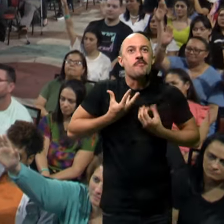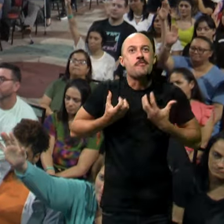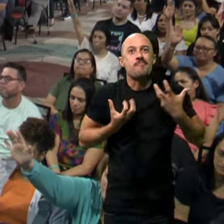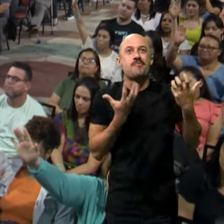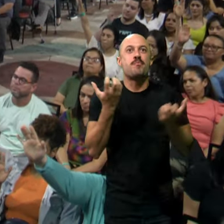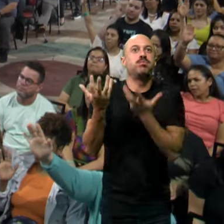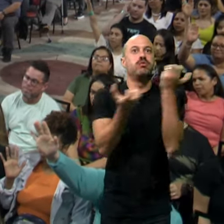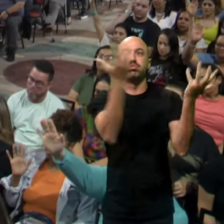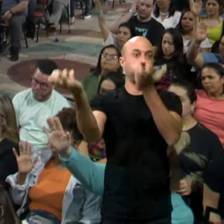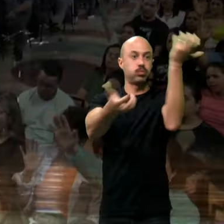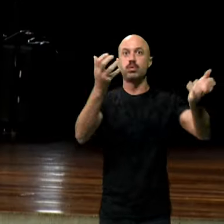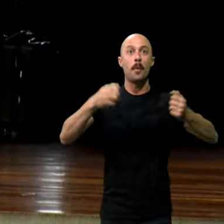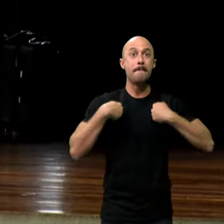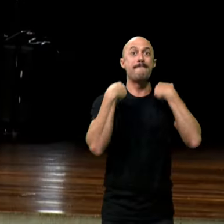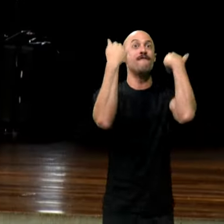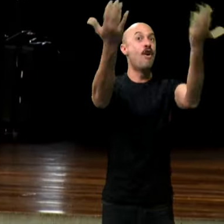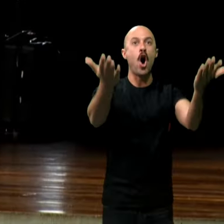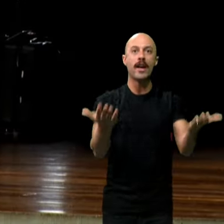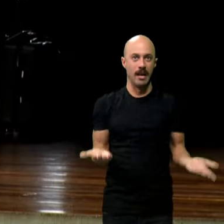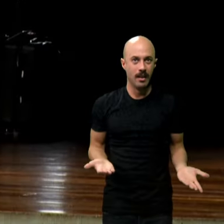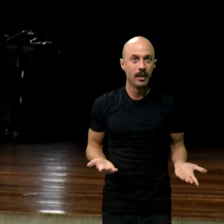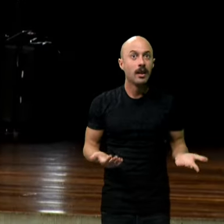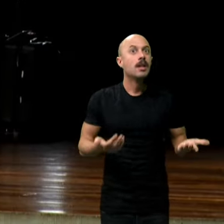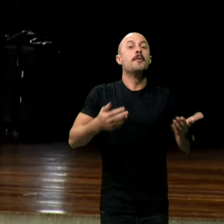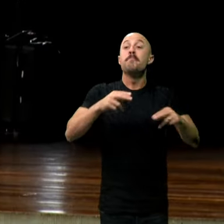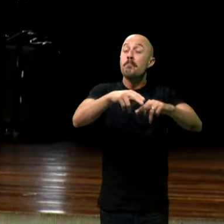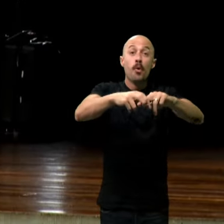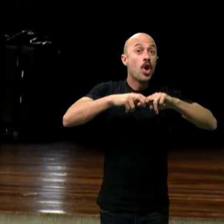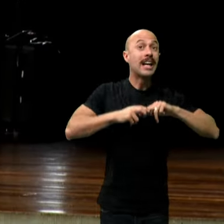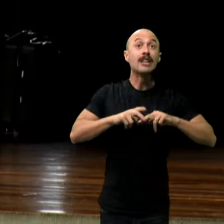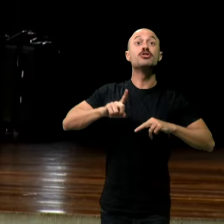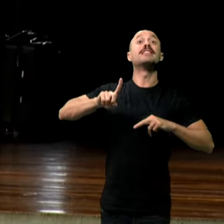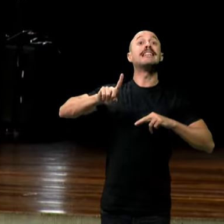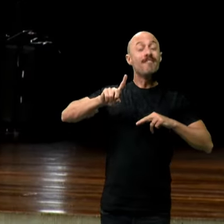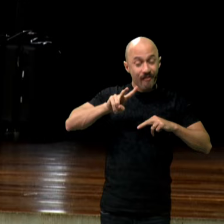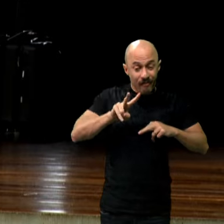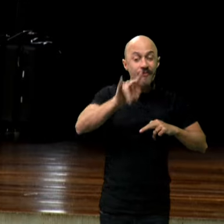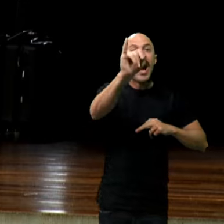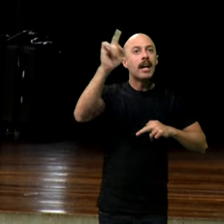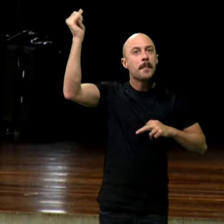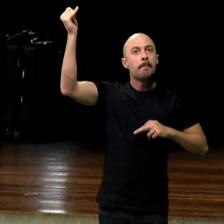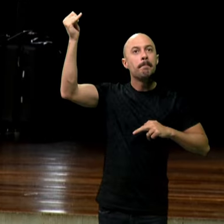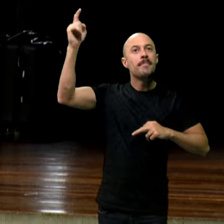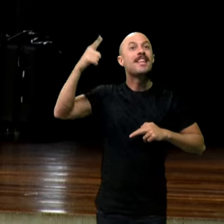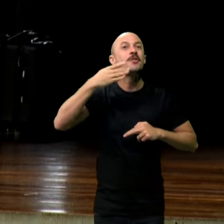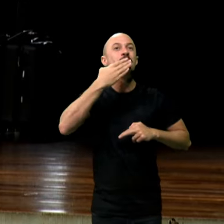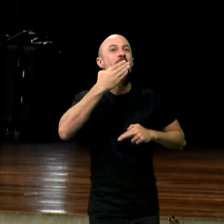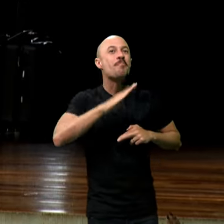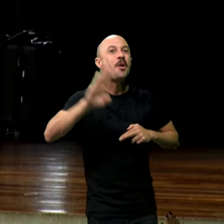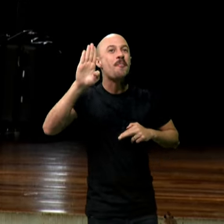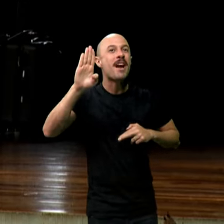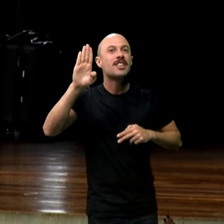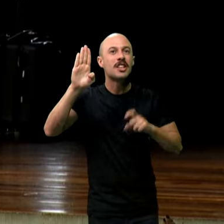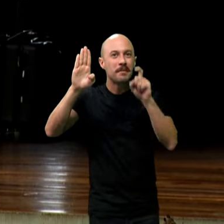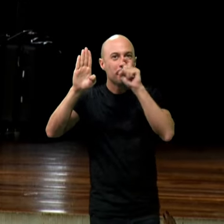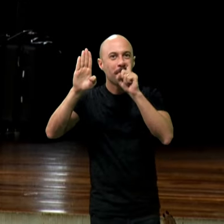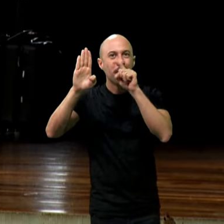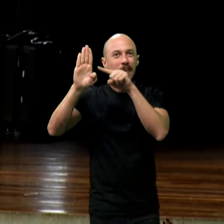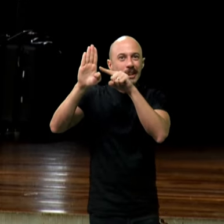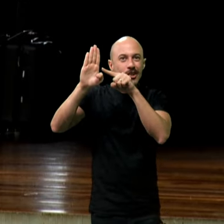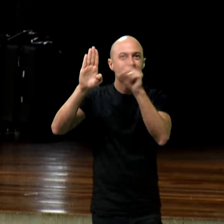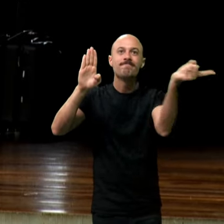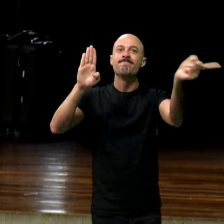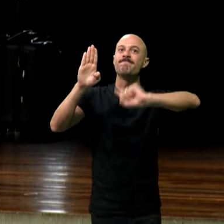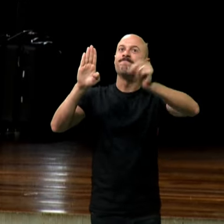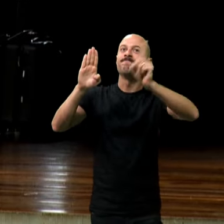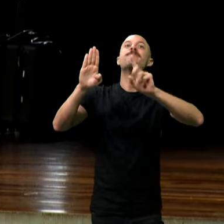no seu derredor. Sabe para quê? Para cumprir aquilo que Ele prometeu. Porque diz que é impossível que Ele não cumpra aquilo. Porque Ele